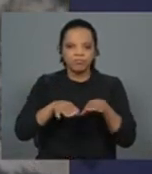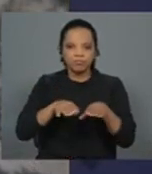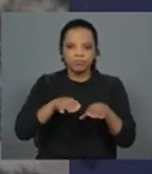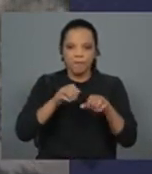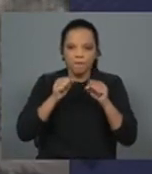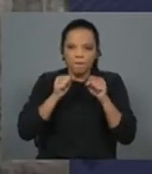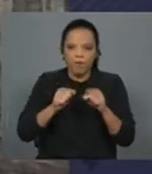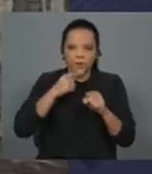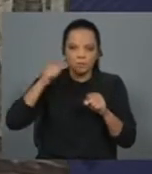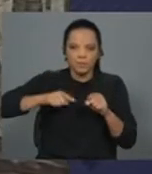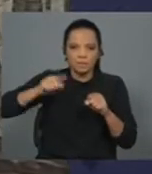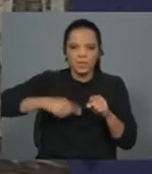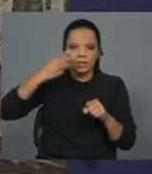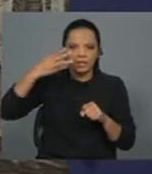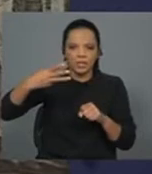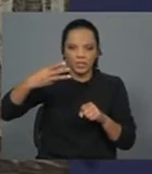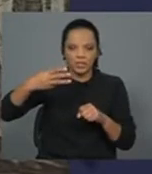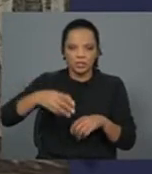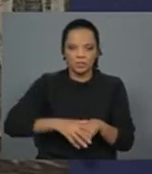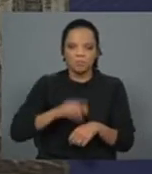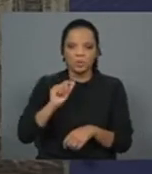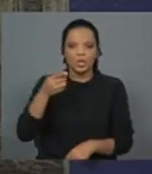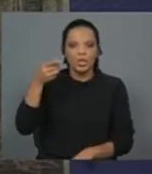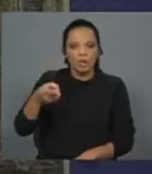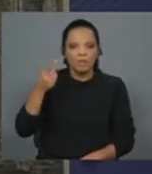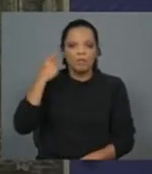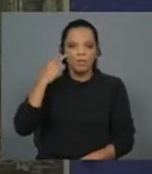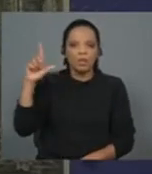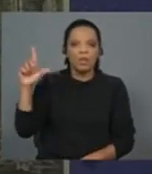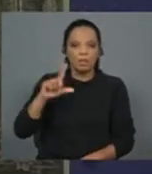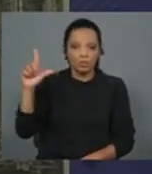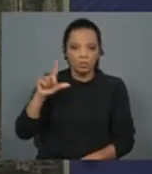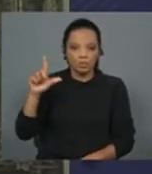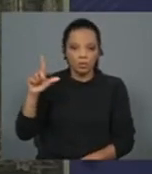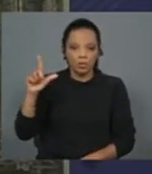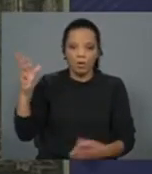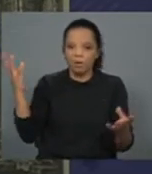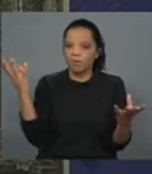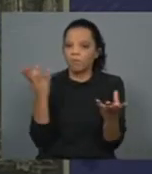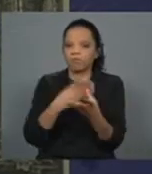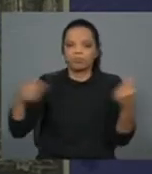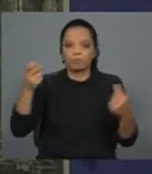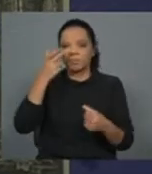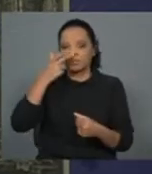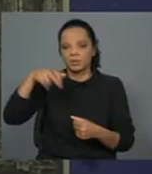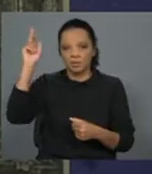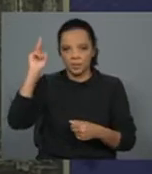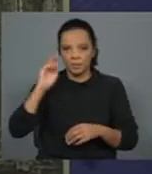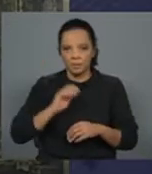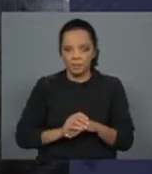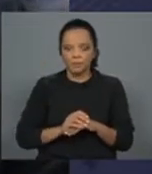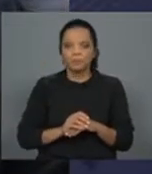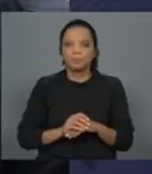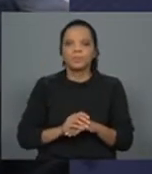por três vezes que em apenas 9 minutos... a Lisboa medieval desapareceria para sempre. Pouco depois